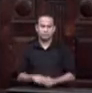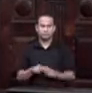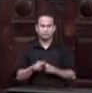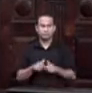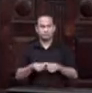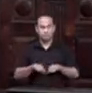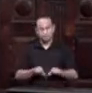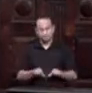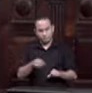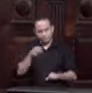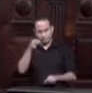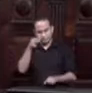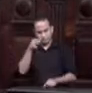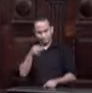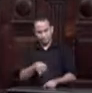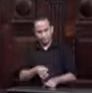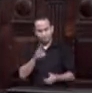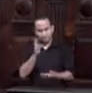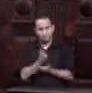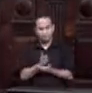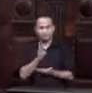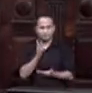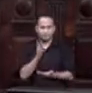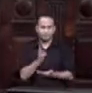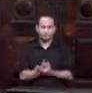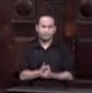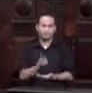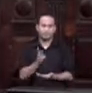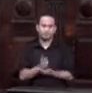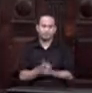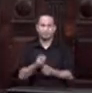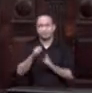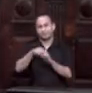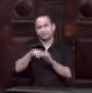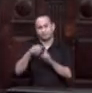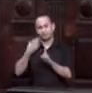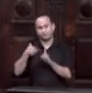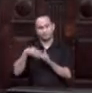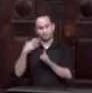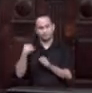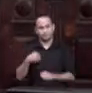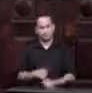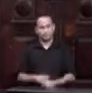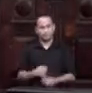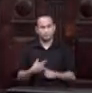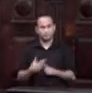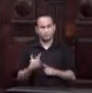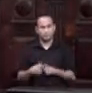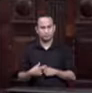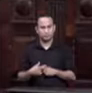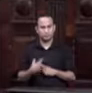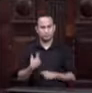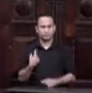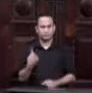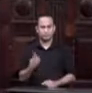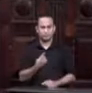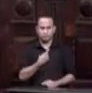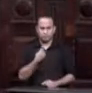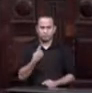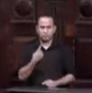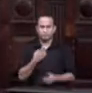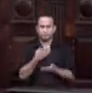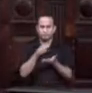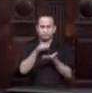estamos exatamente na mesma situação que há meses atrás. Porque, volta ao meu ponto